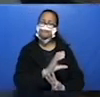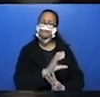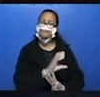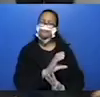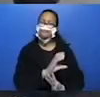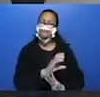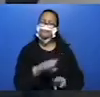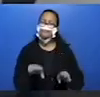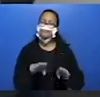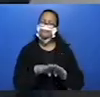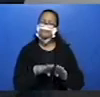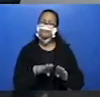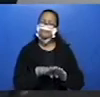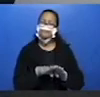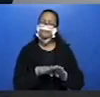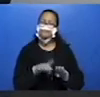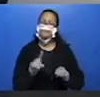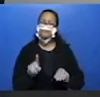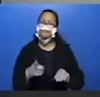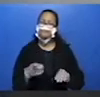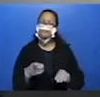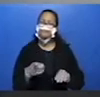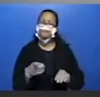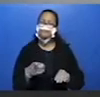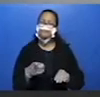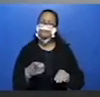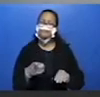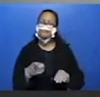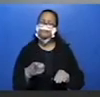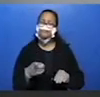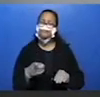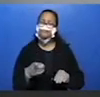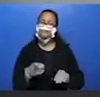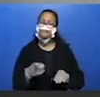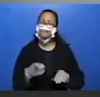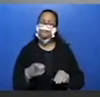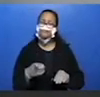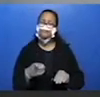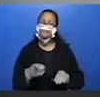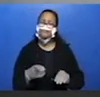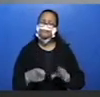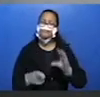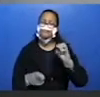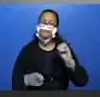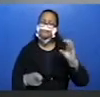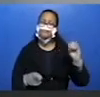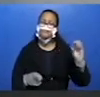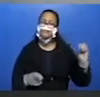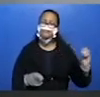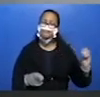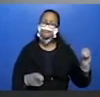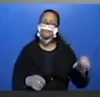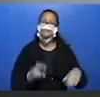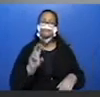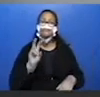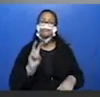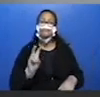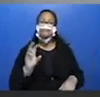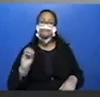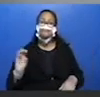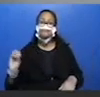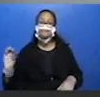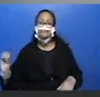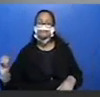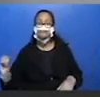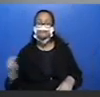acontecer com o 1000. 5 vezes 1000, aumentei 3 zeros. Tranquilo?